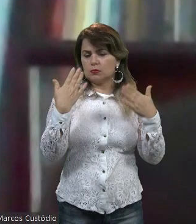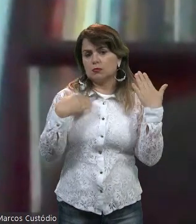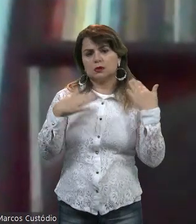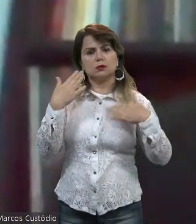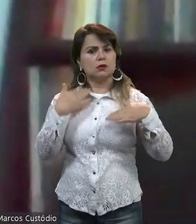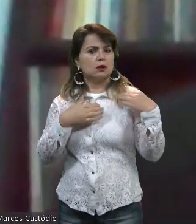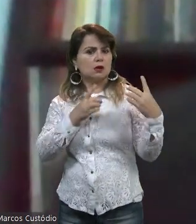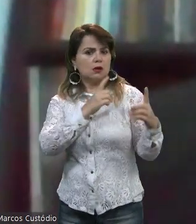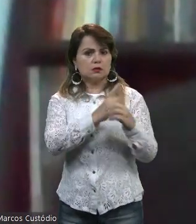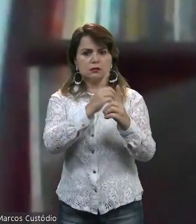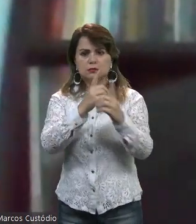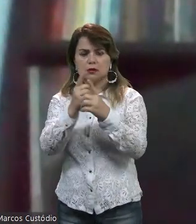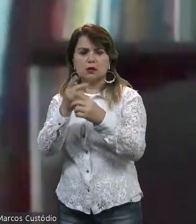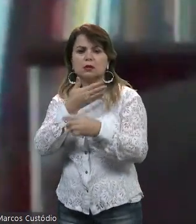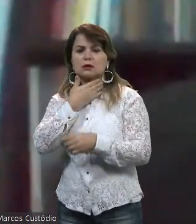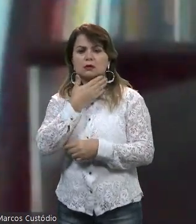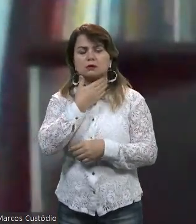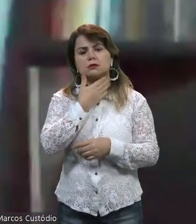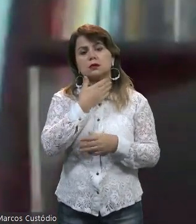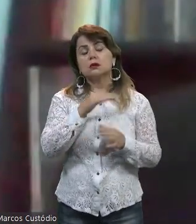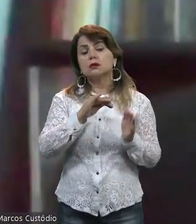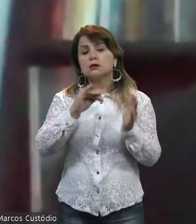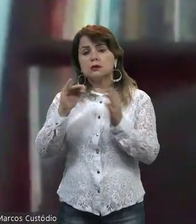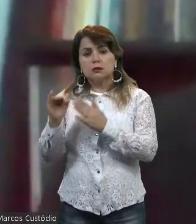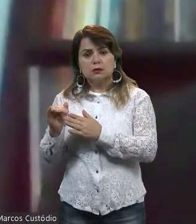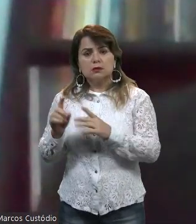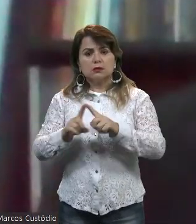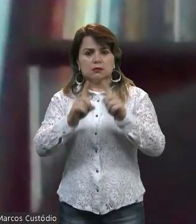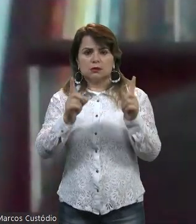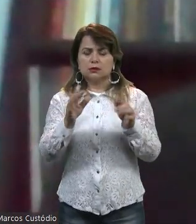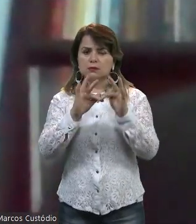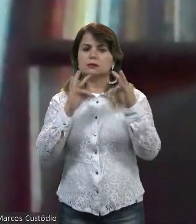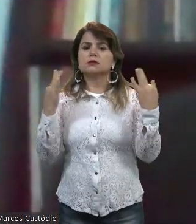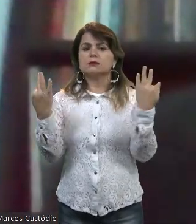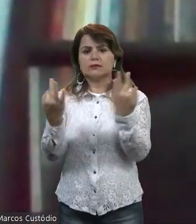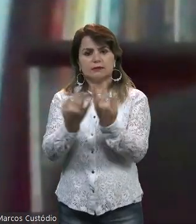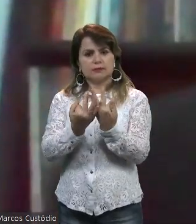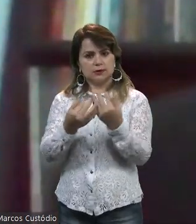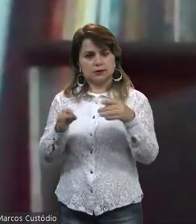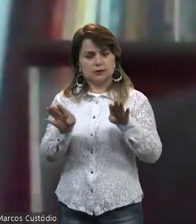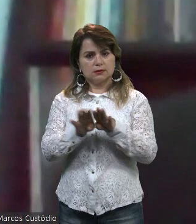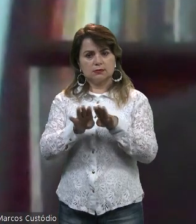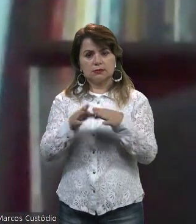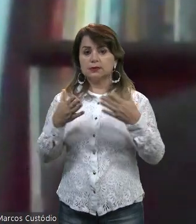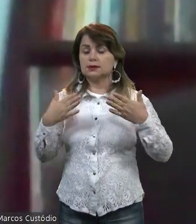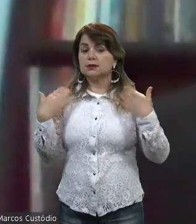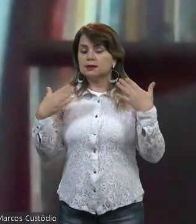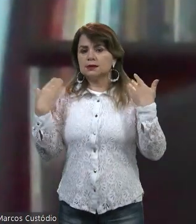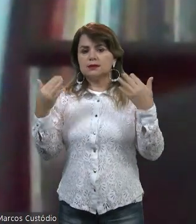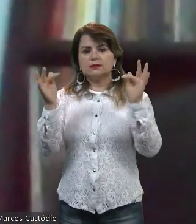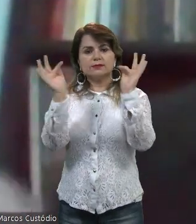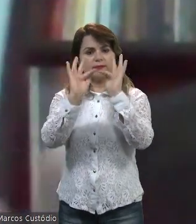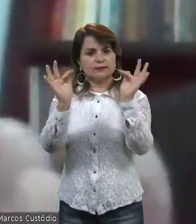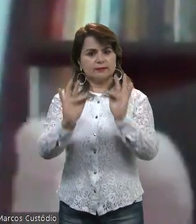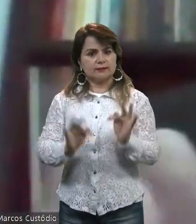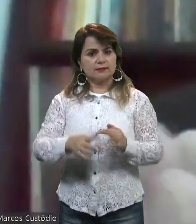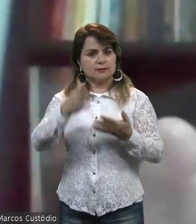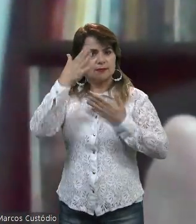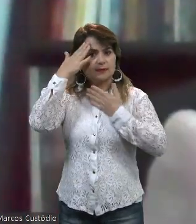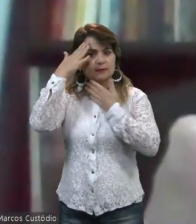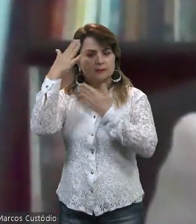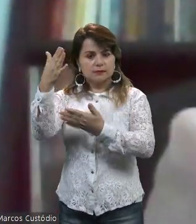manifestaria. Mas a família também recebe isso com muita gratidão, com certeza, porque